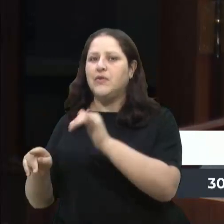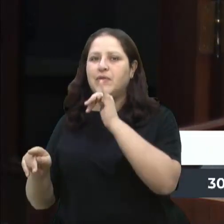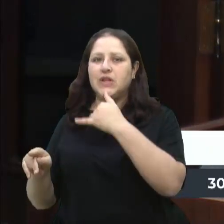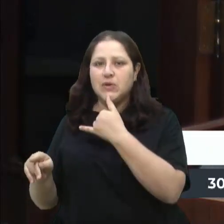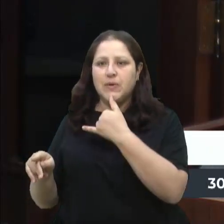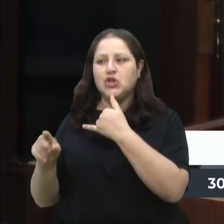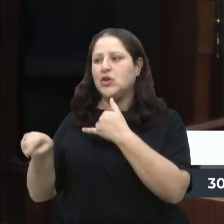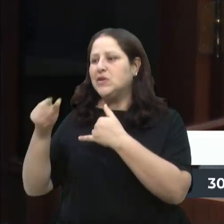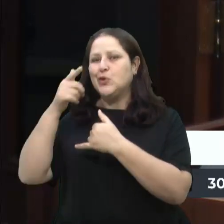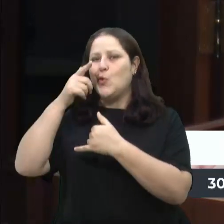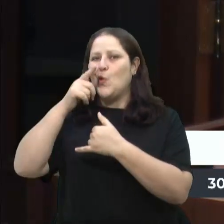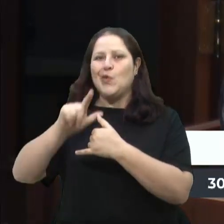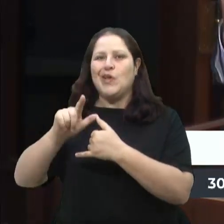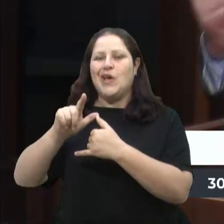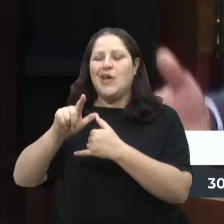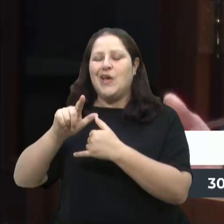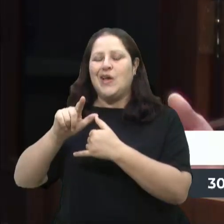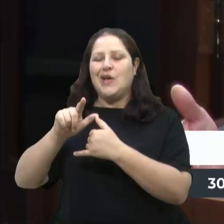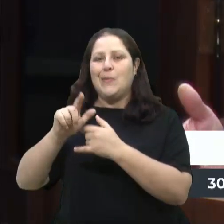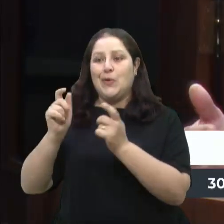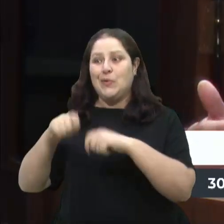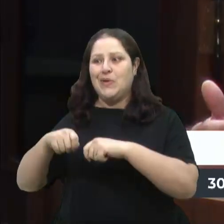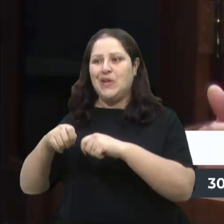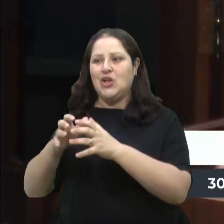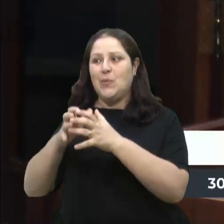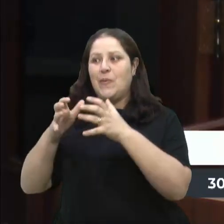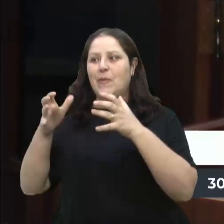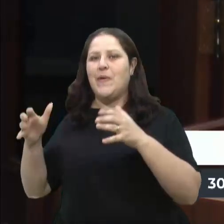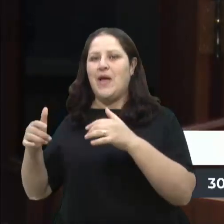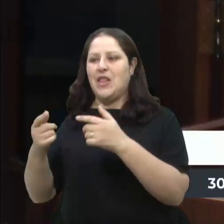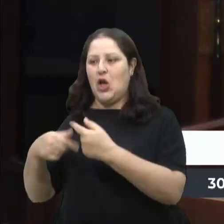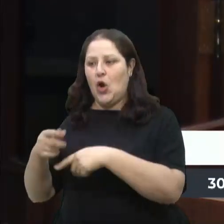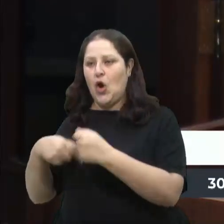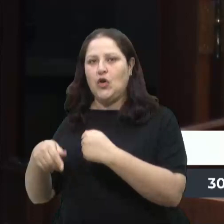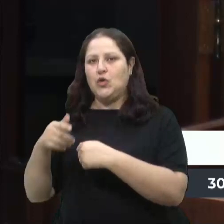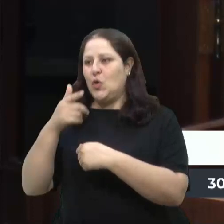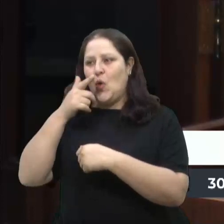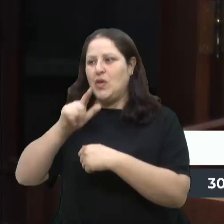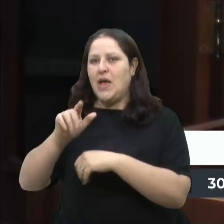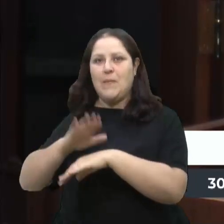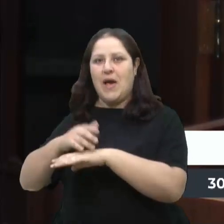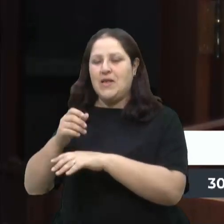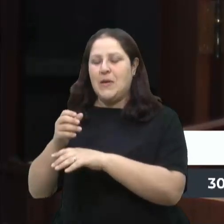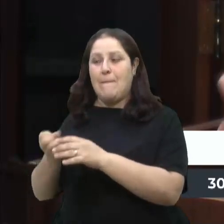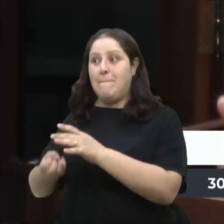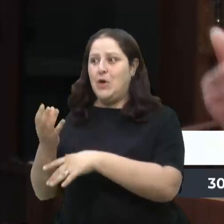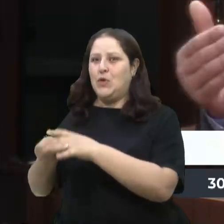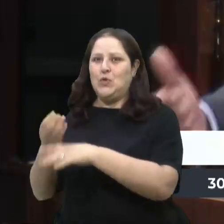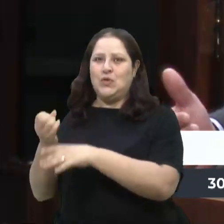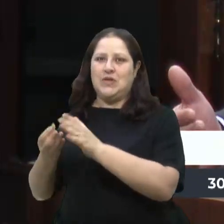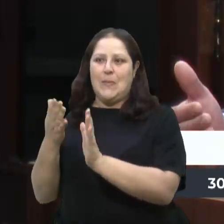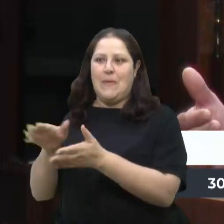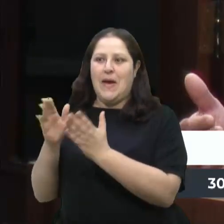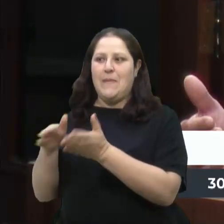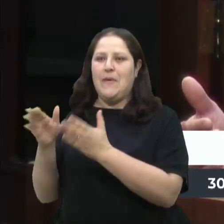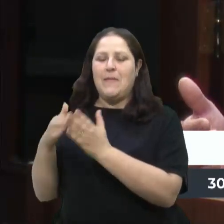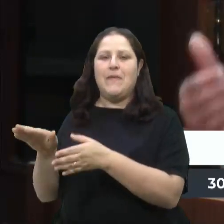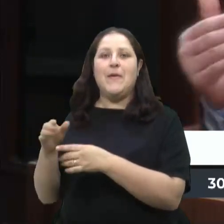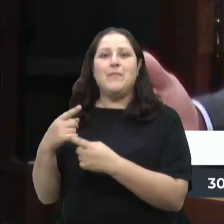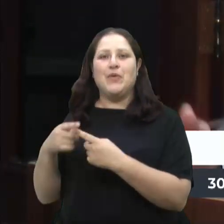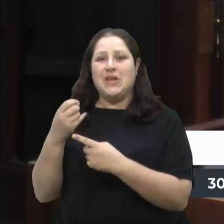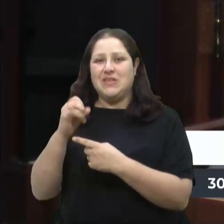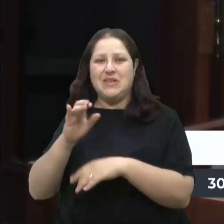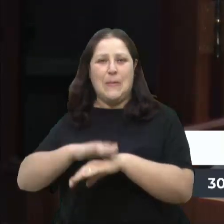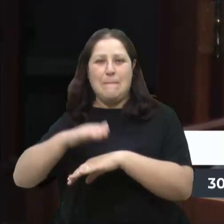ampliar os seus negócios e poder produzir mais, porque quanto mais o agronegócio produz, menos ele custa